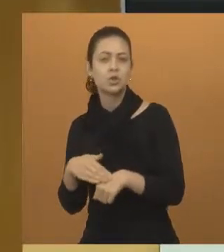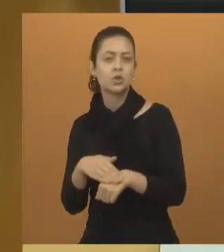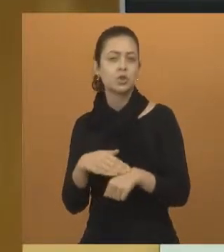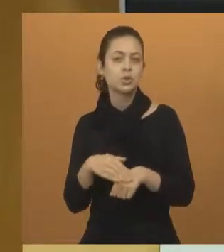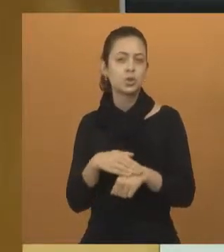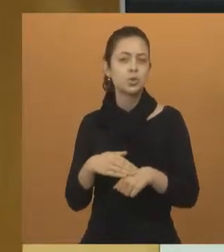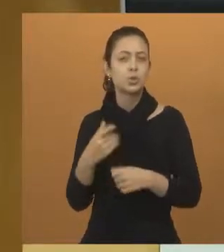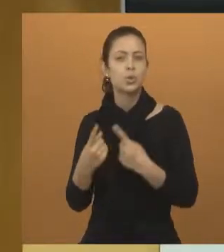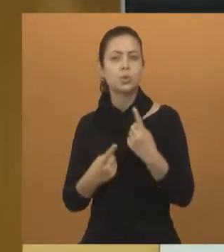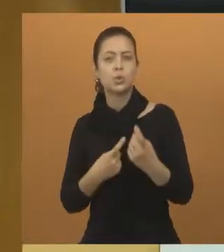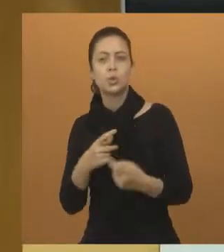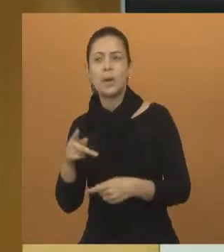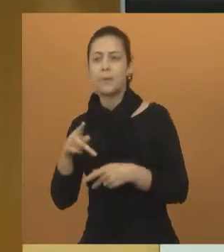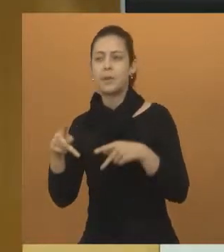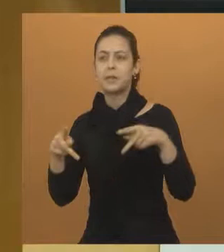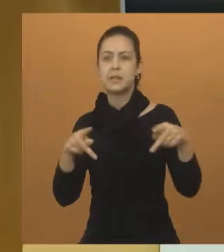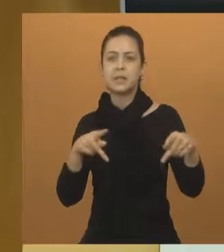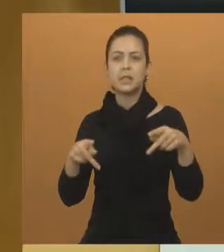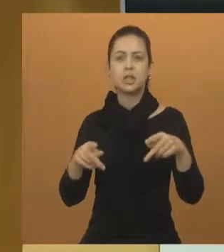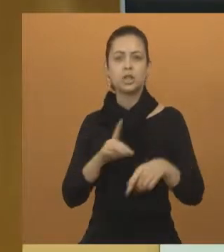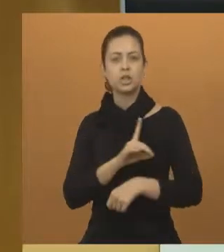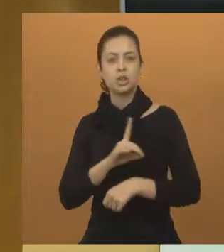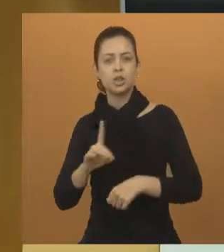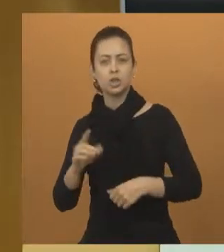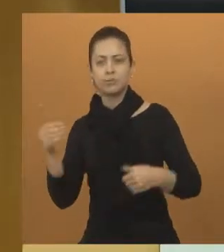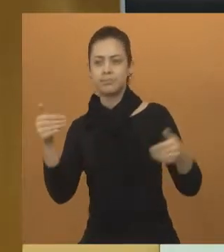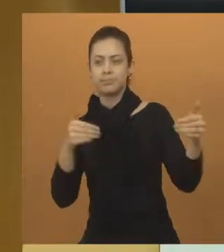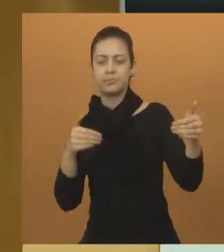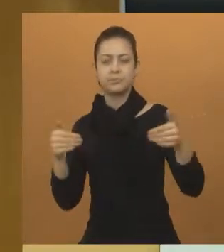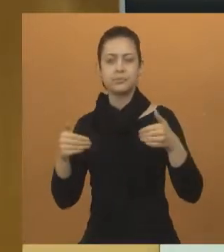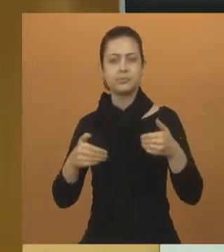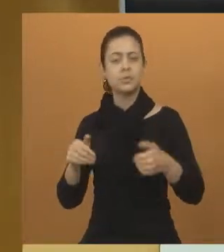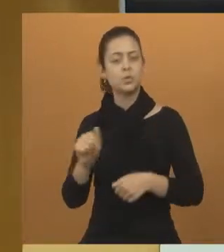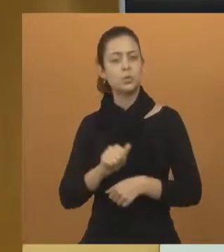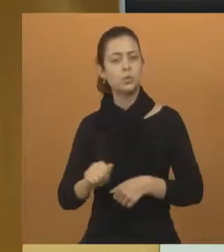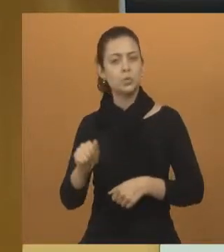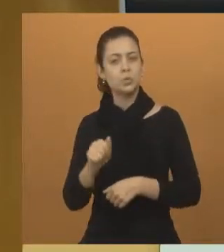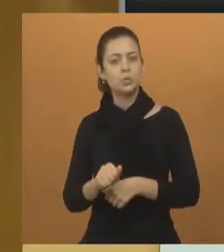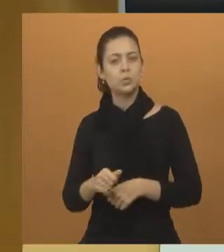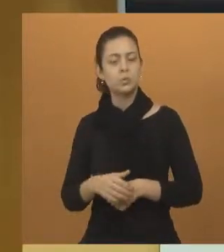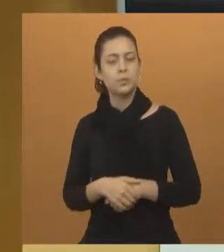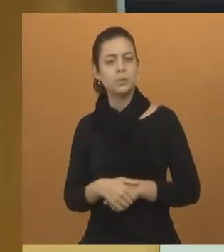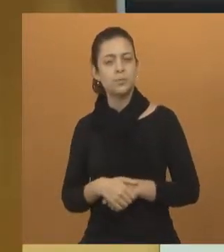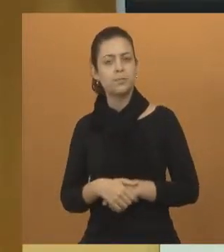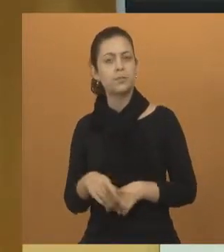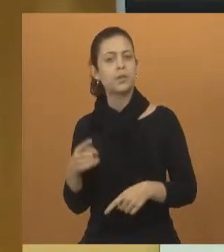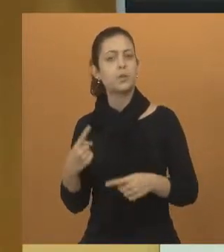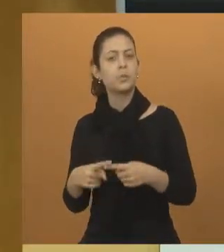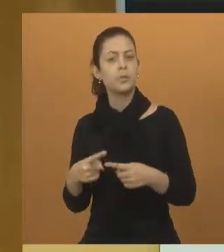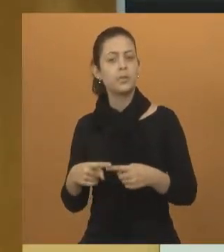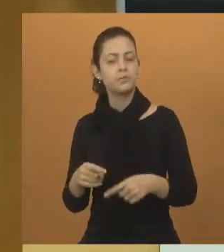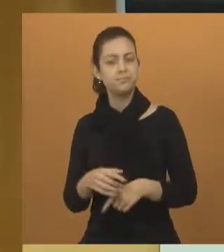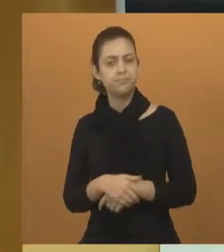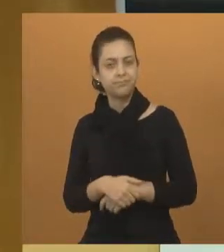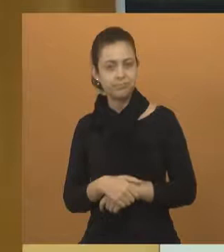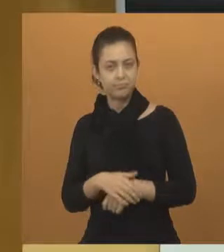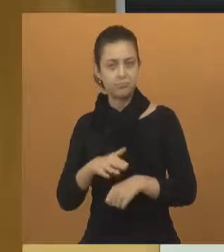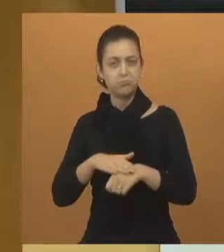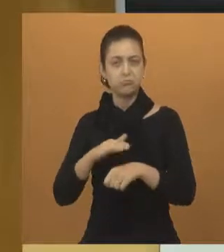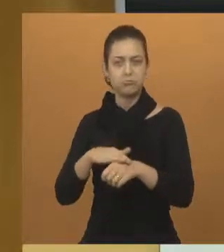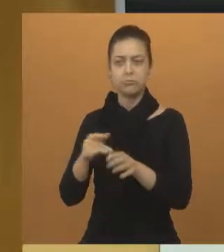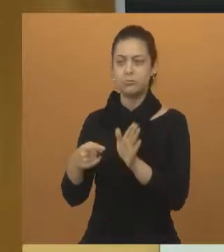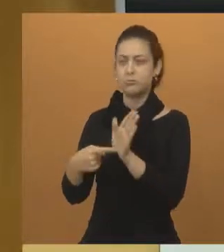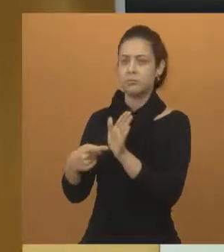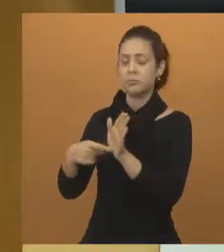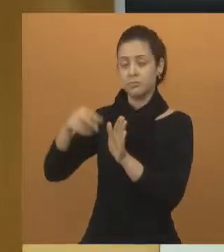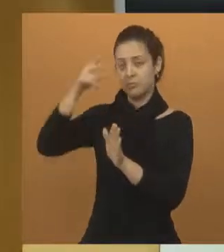trouxemos alguns presidentes, alguns diretores de entidades, para quê? Para que a gente fizesse uma indicação